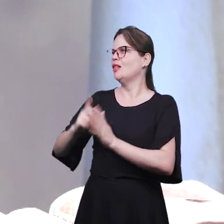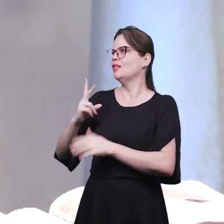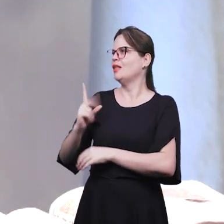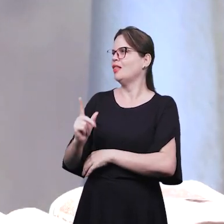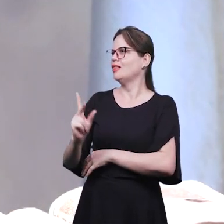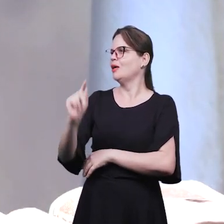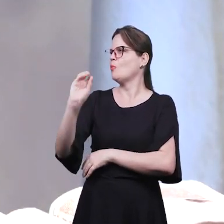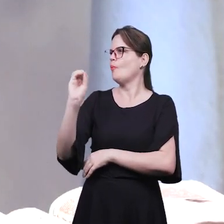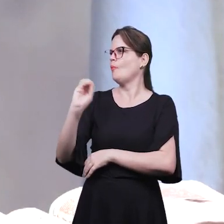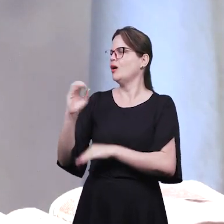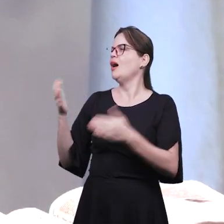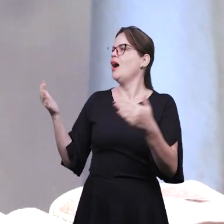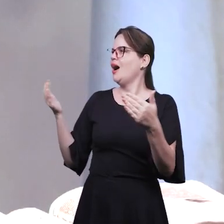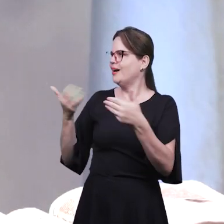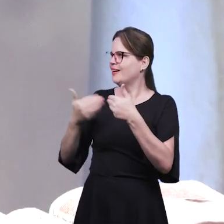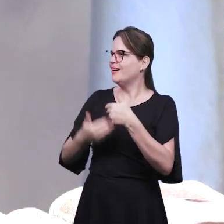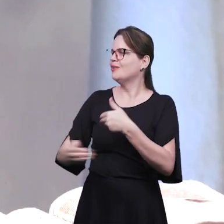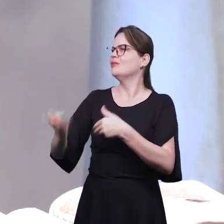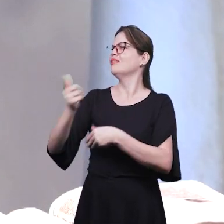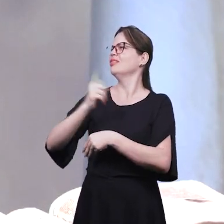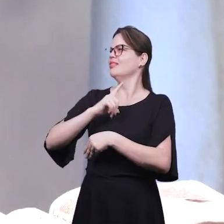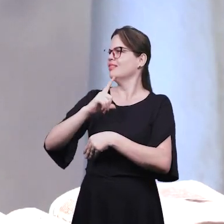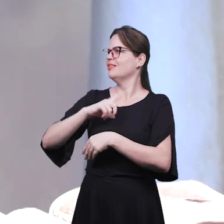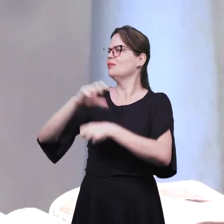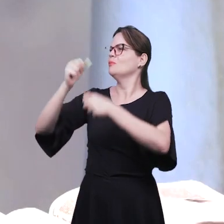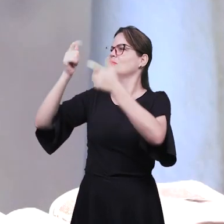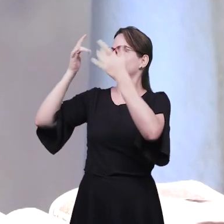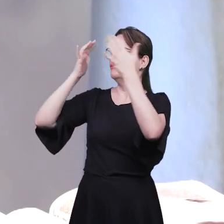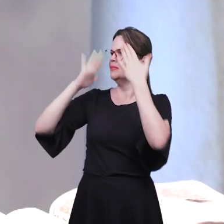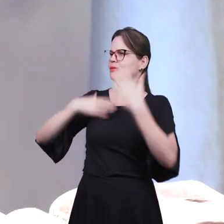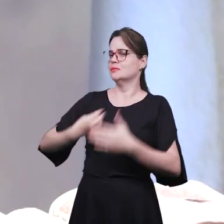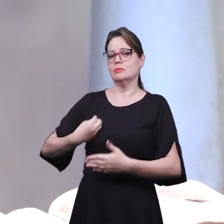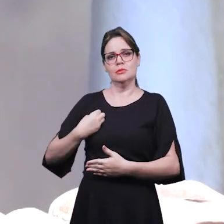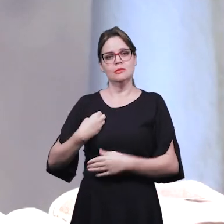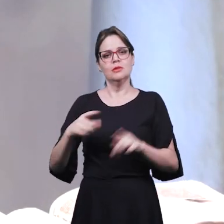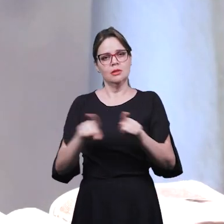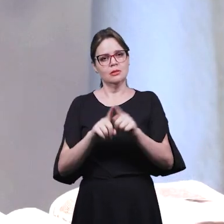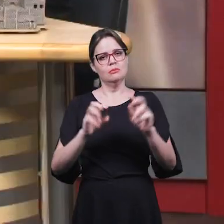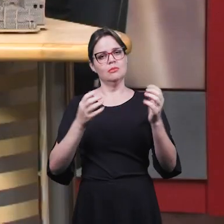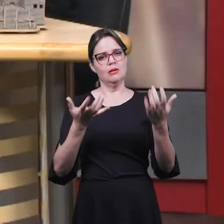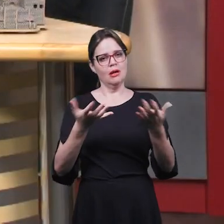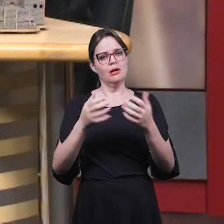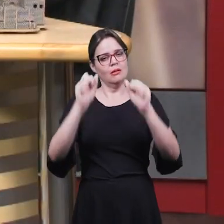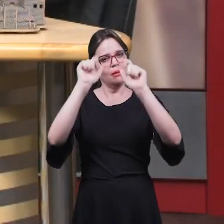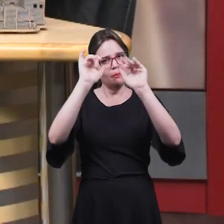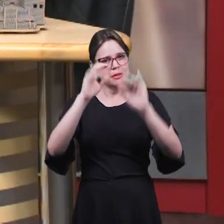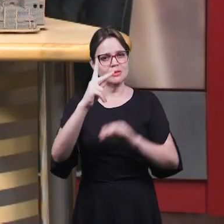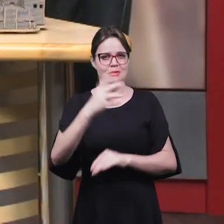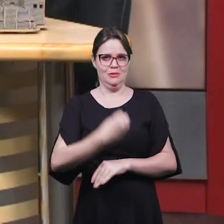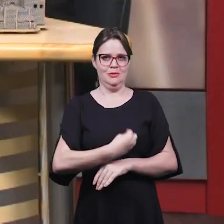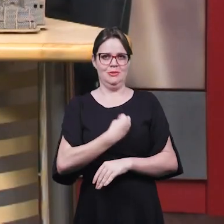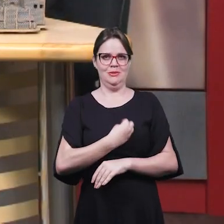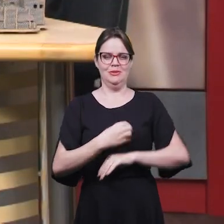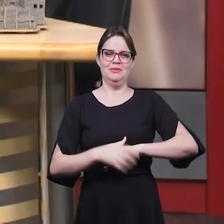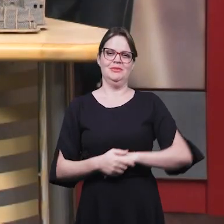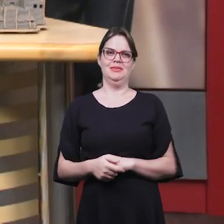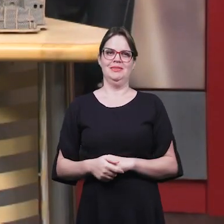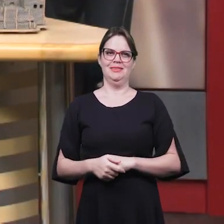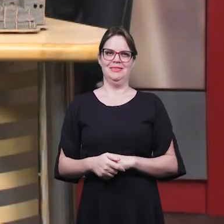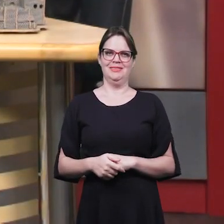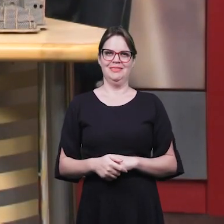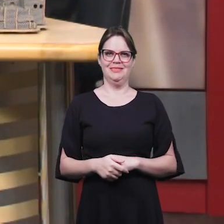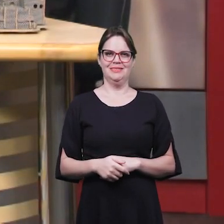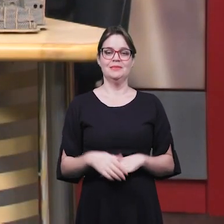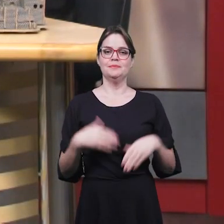isso em Jesus, que o Senhor Jesus seja uma bênção na sua vida. Viu? Eu acho que Ian pode dar mais algumas explicações, algum detalhe mais. Ainda temos, nós